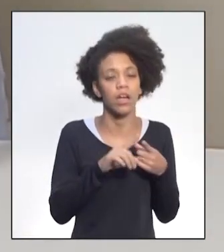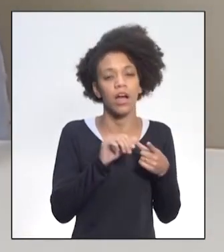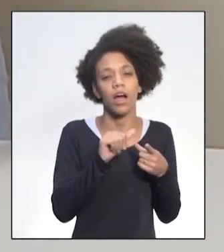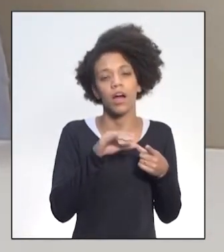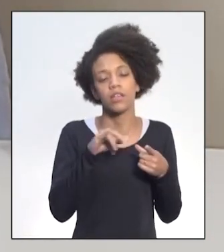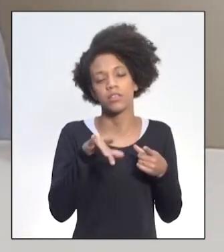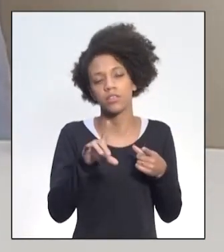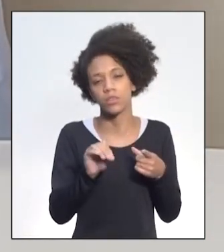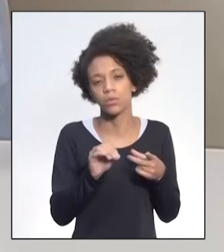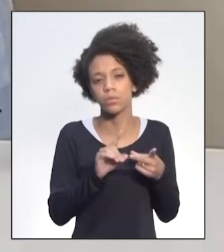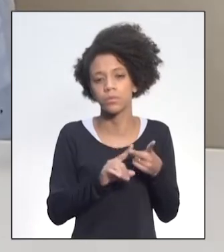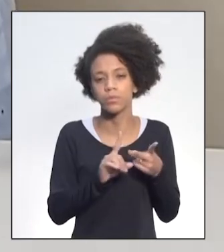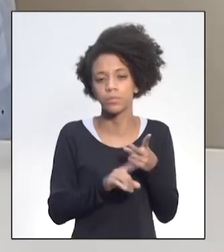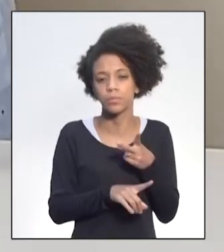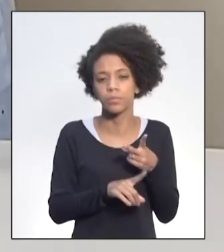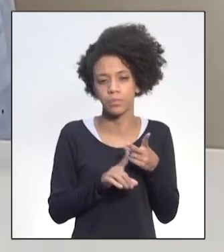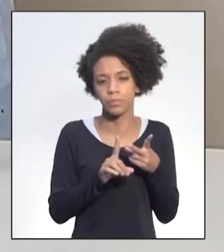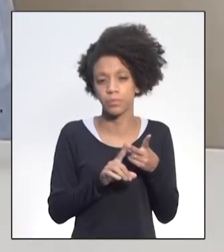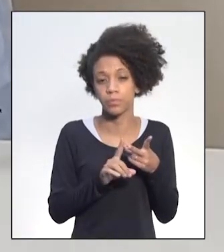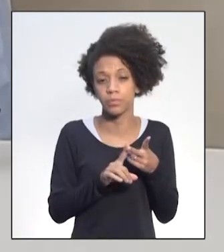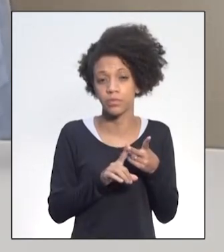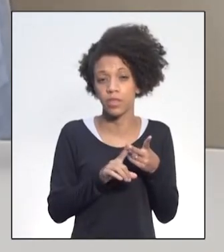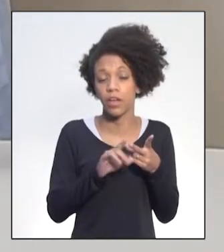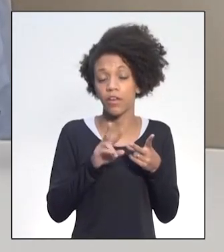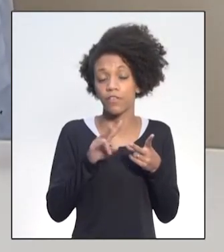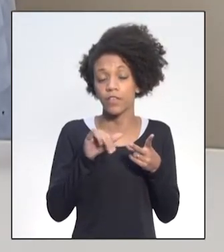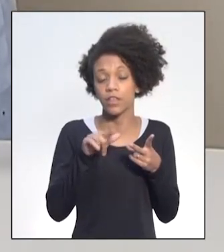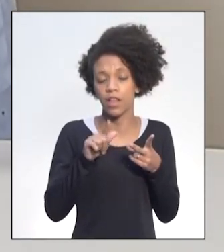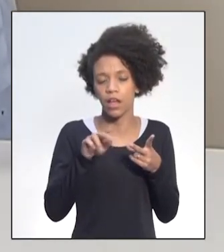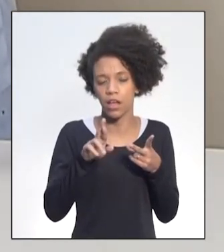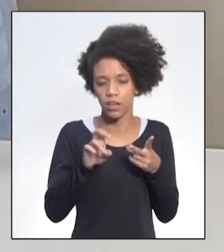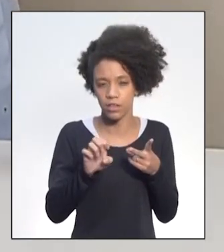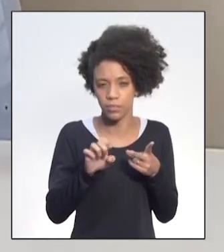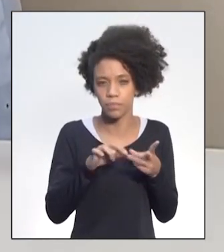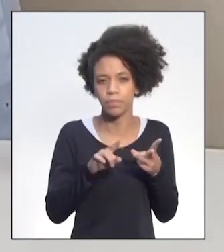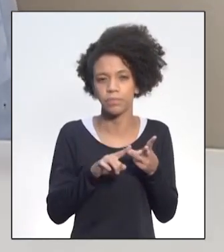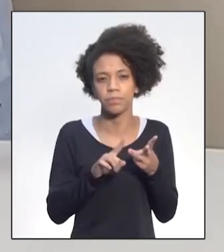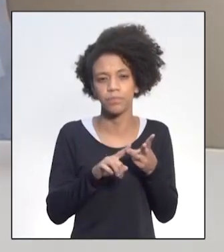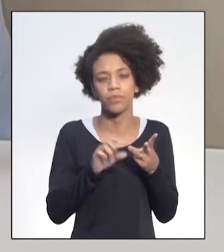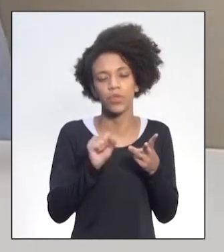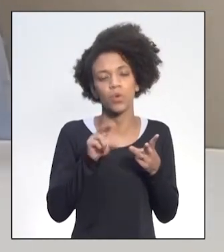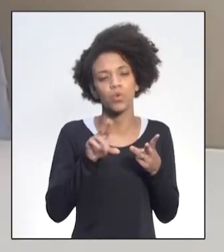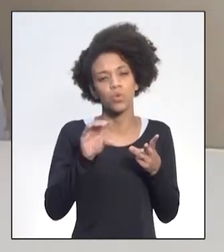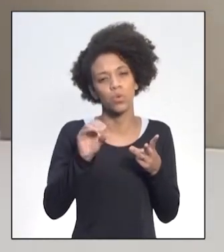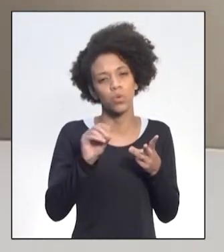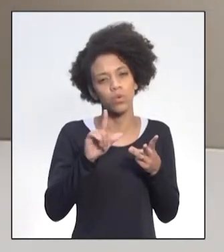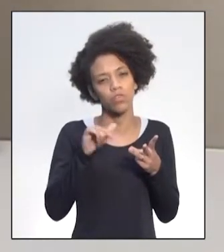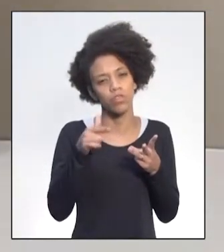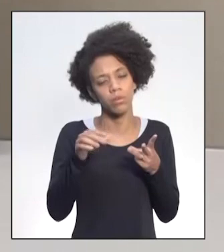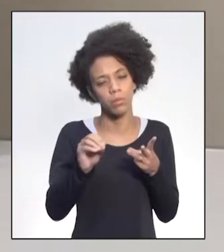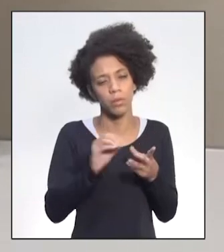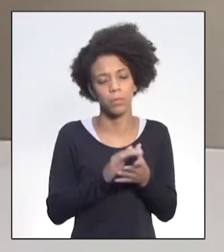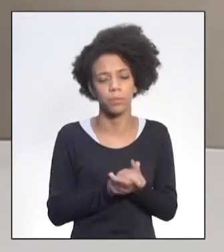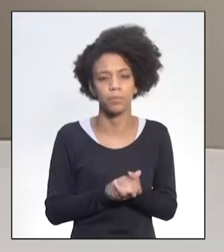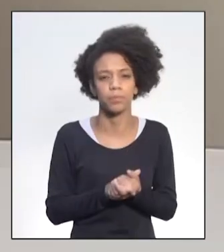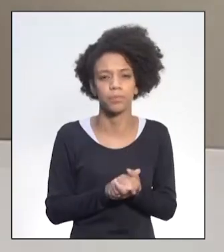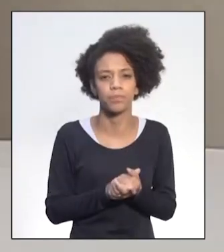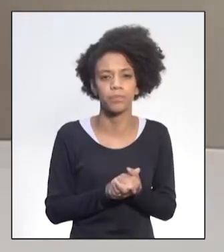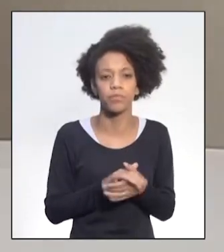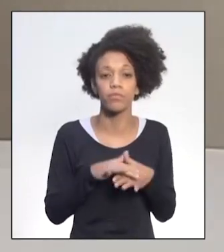ácido clorídrico, vinagre e suco de limão.